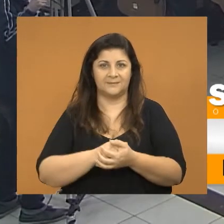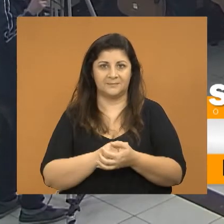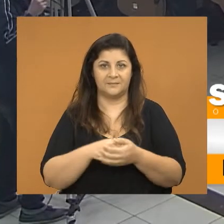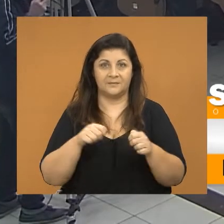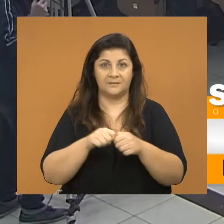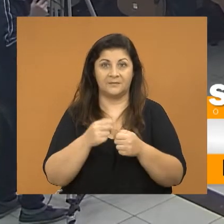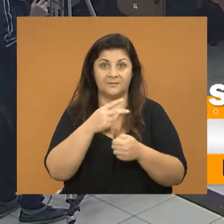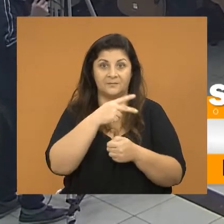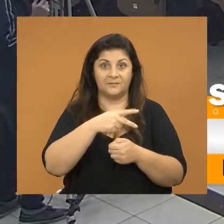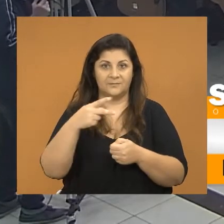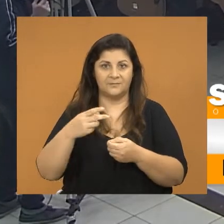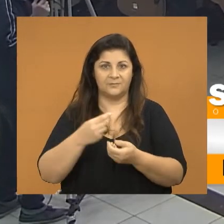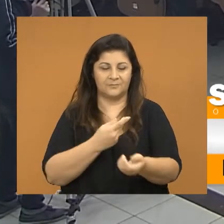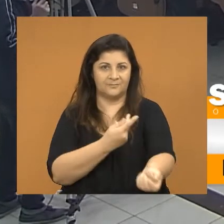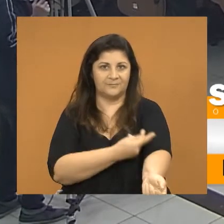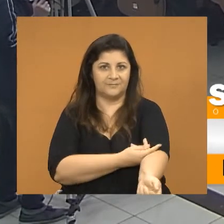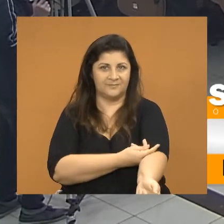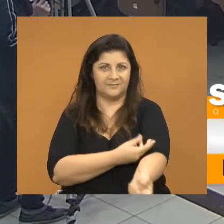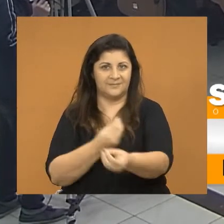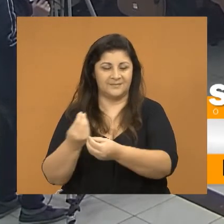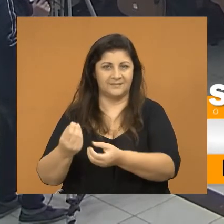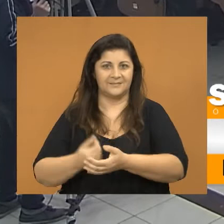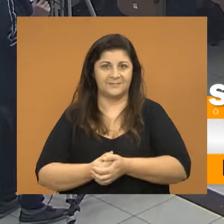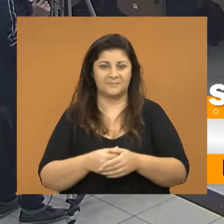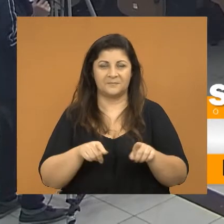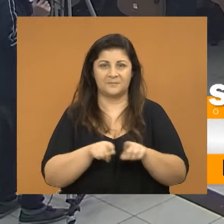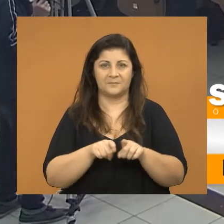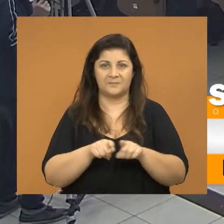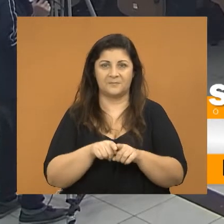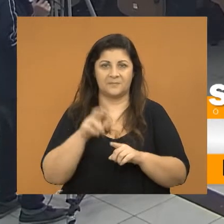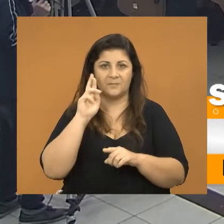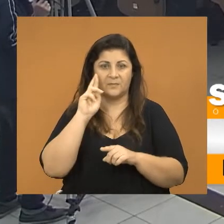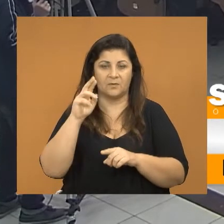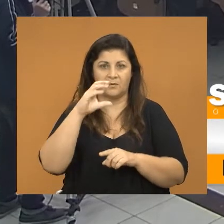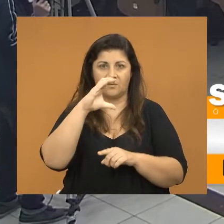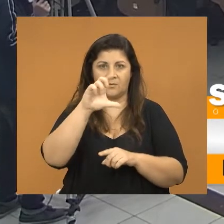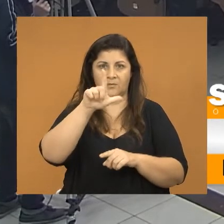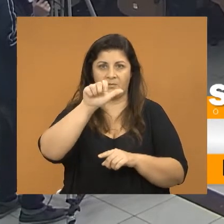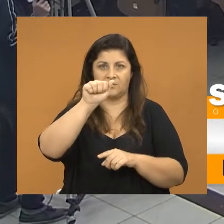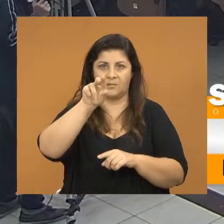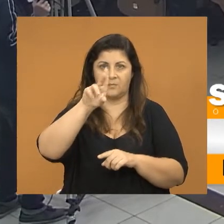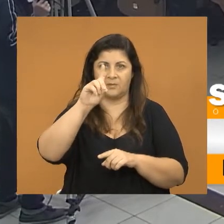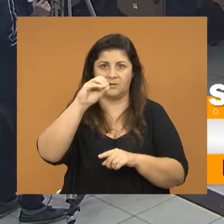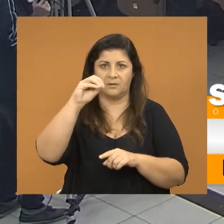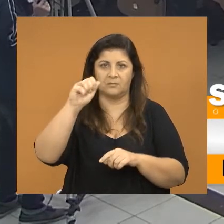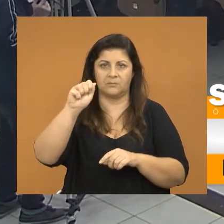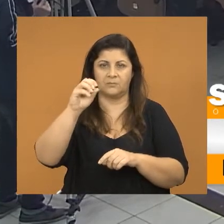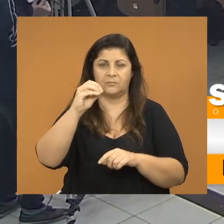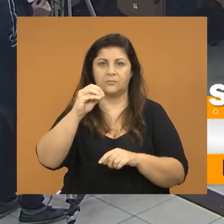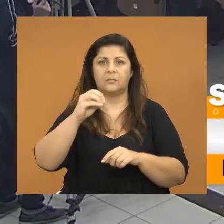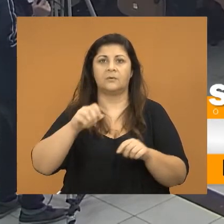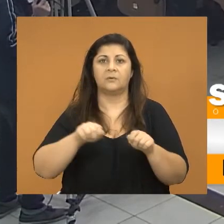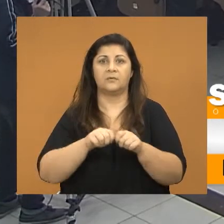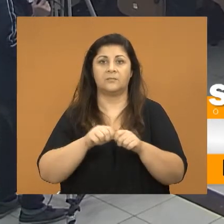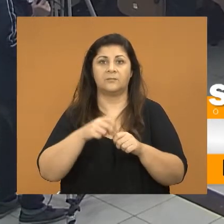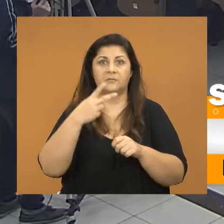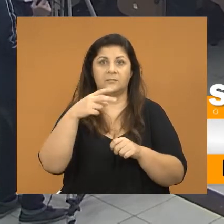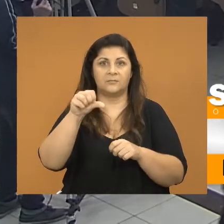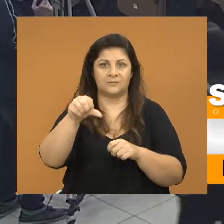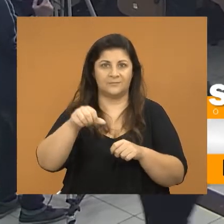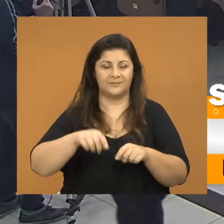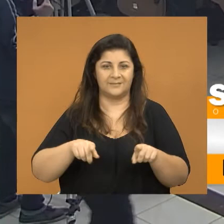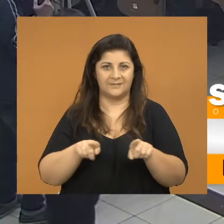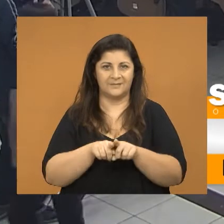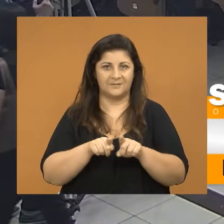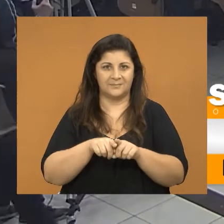anos, juntamente com o senhor Marcos Clay Massarante, que fez 29 doações, finalizando com o senhor